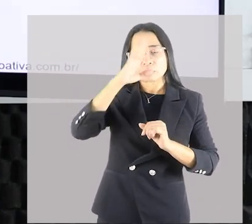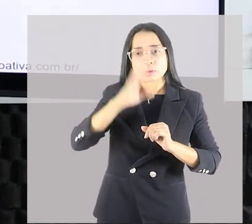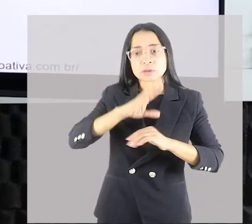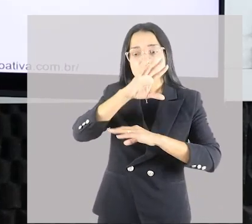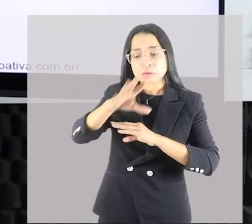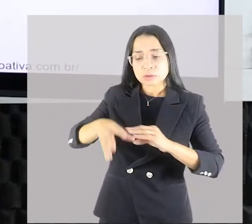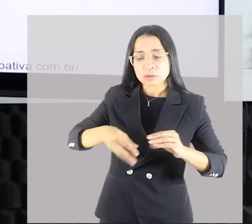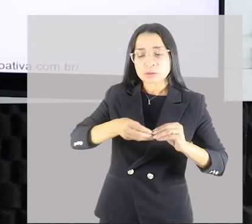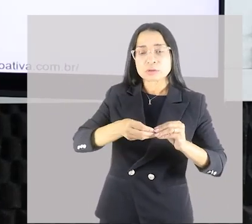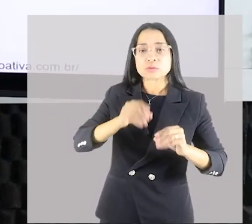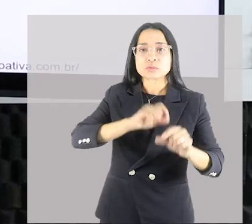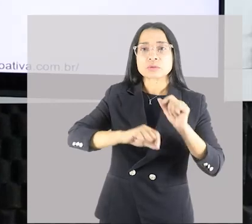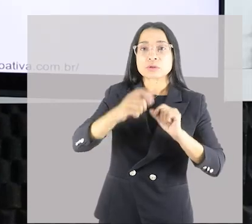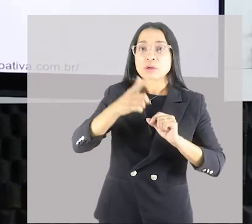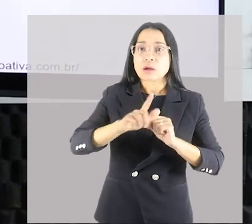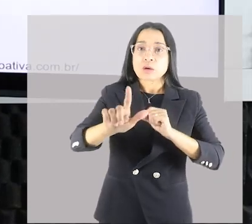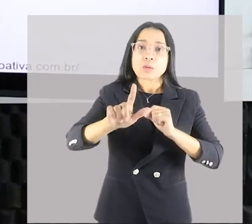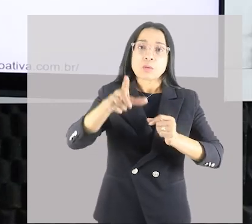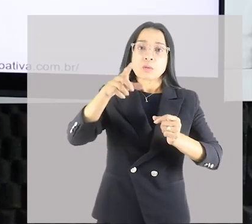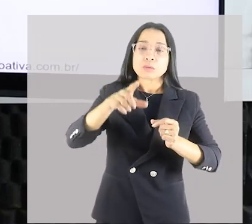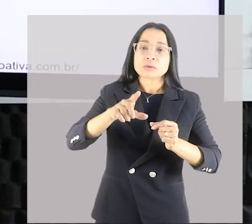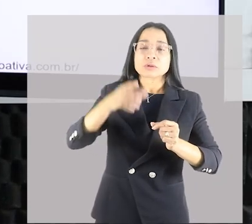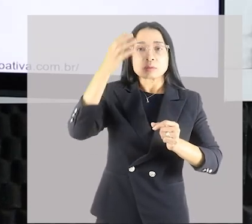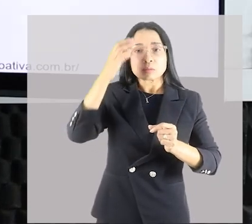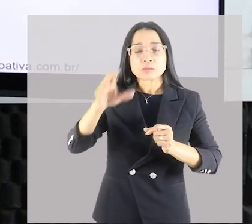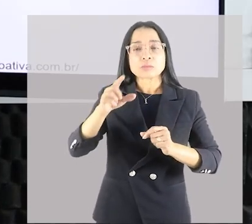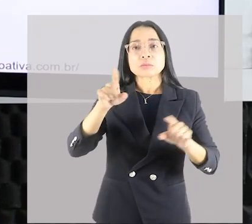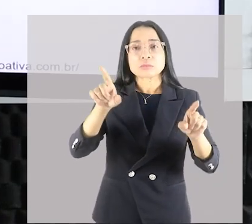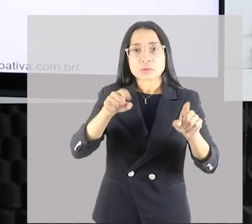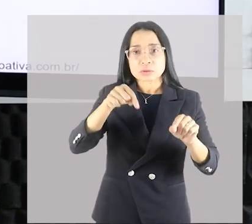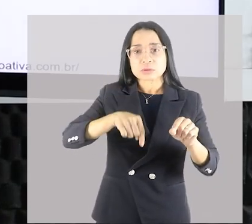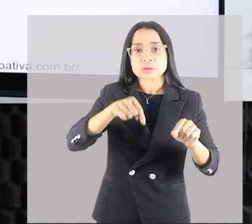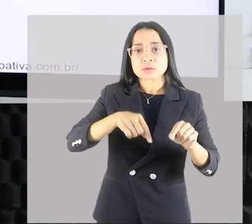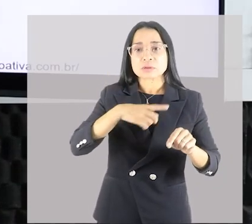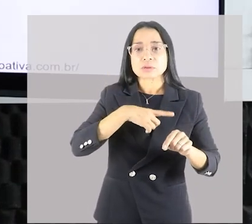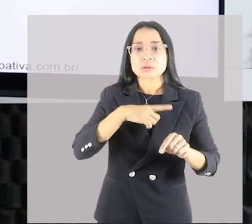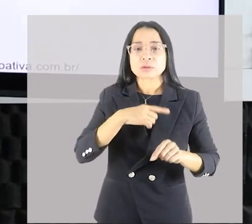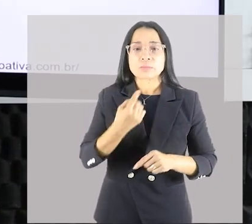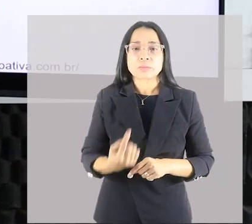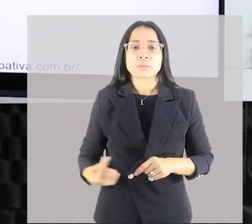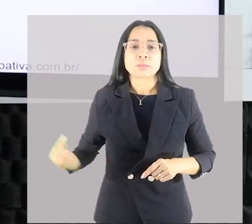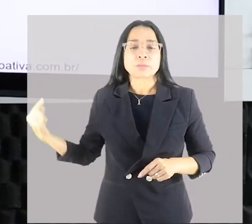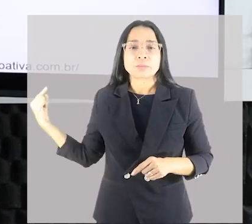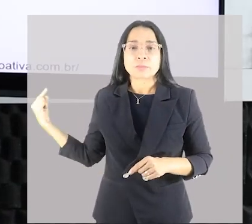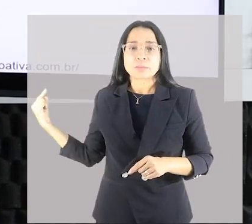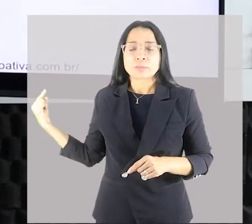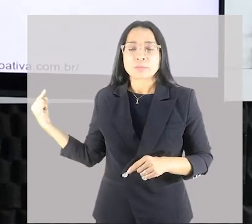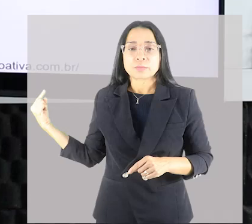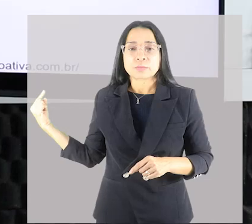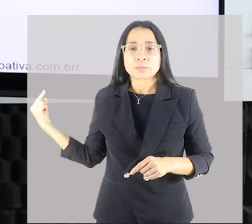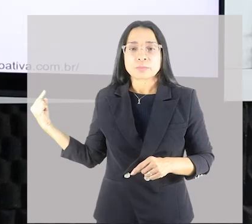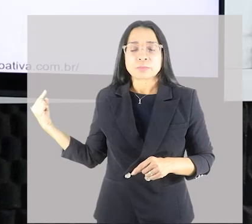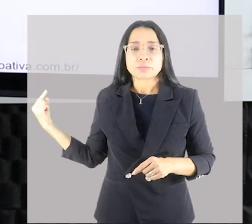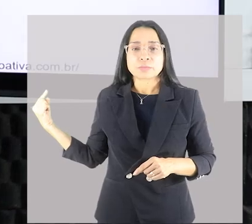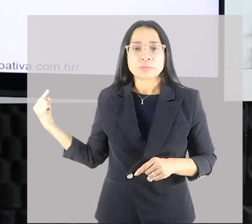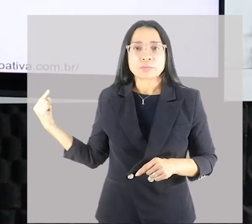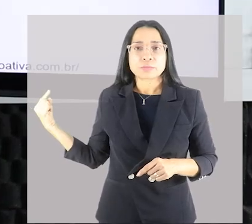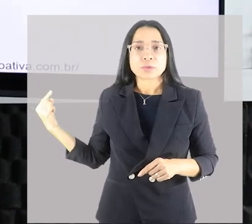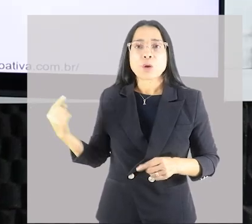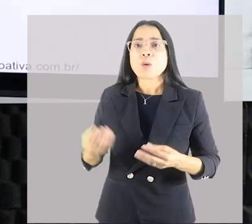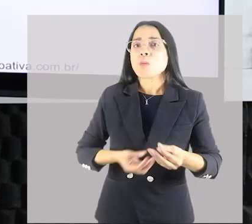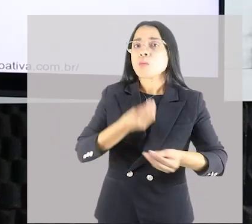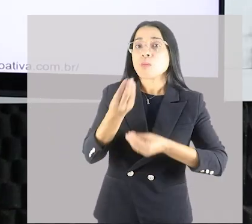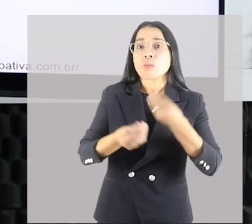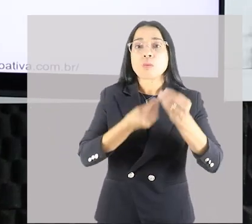outras tradições que aqui já existiam. E uma delas é o forró. Tá? Como